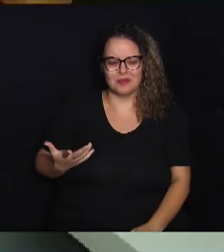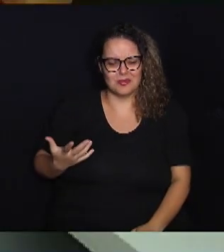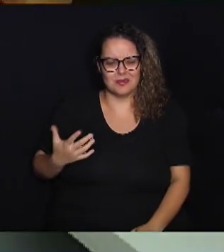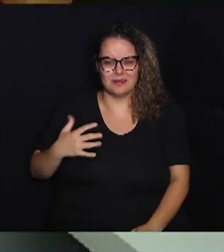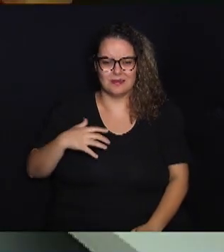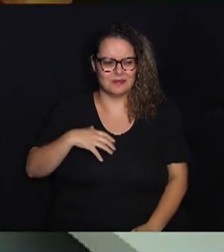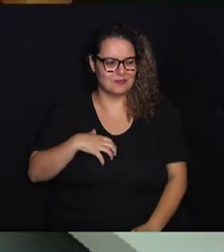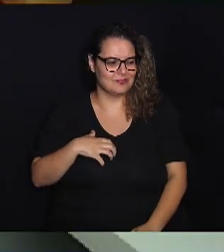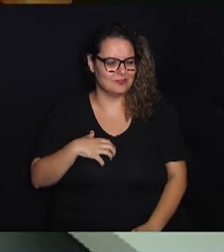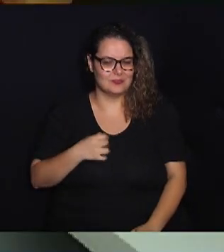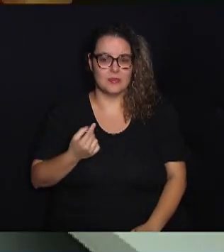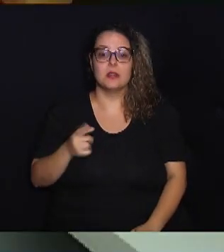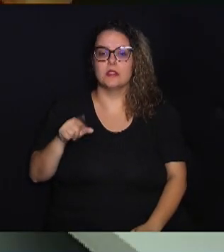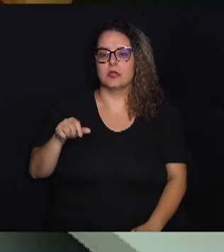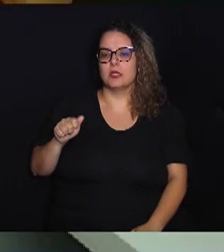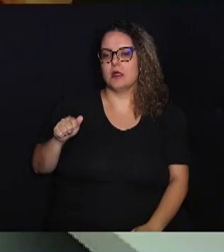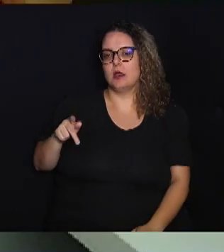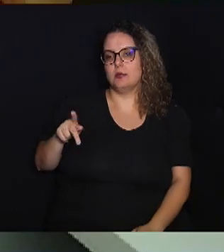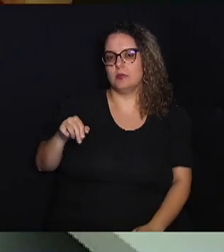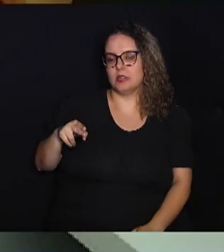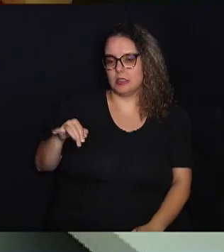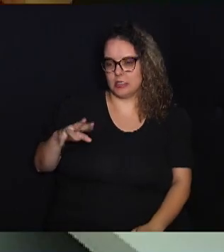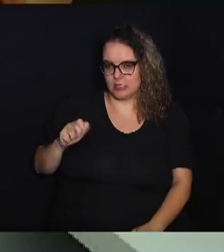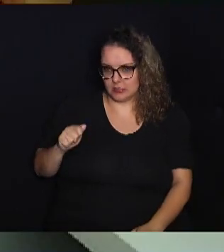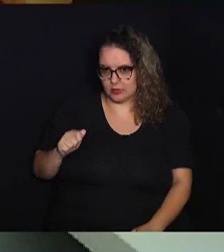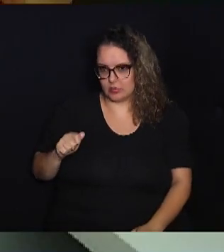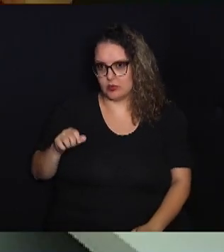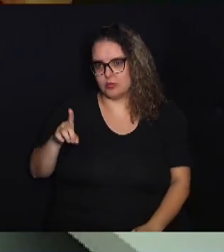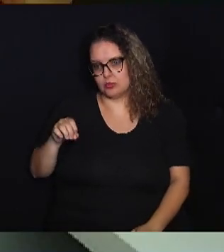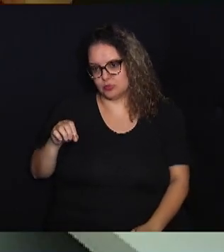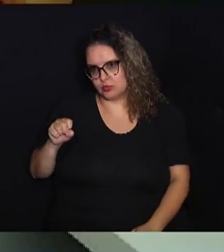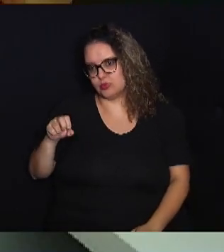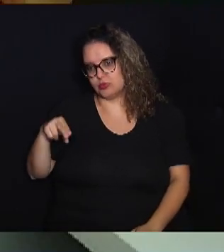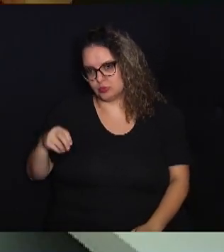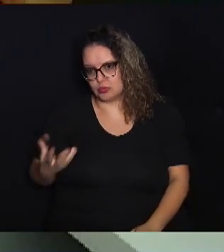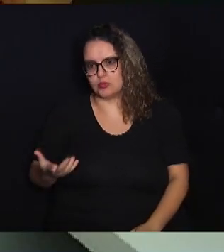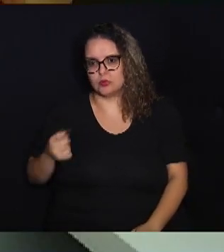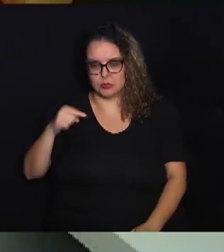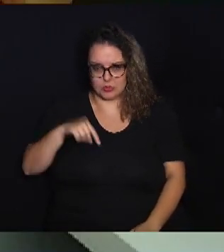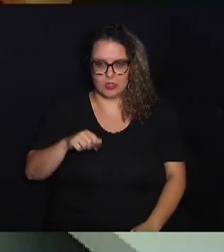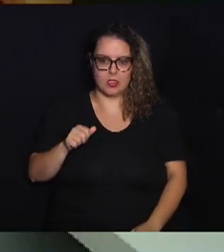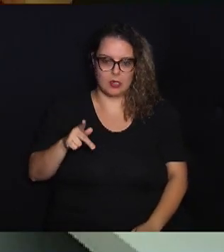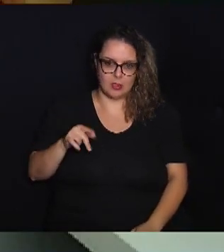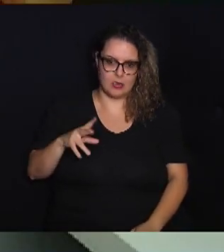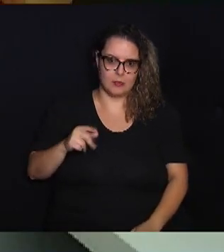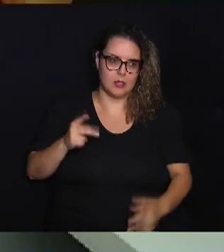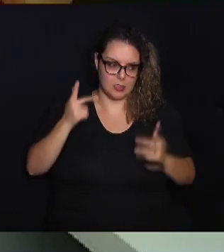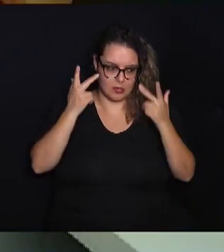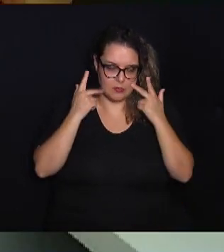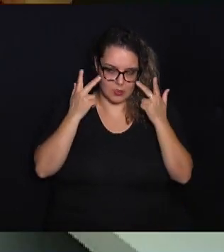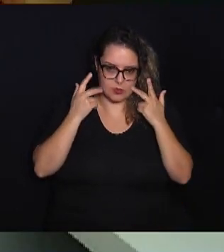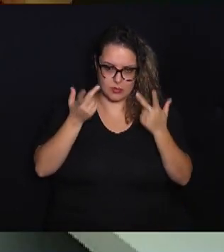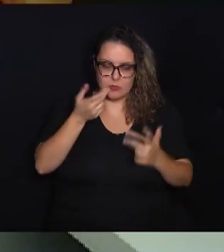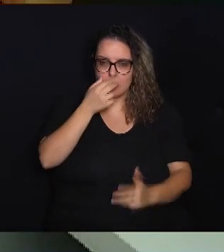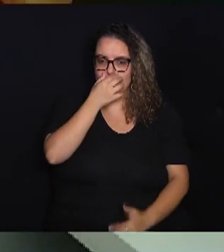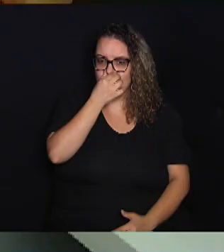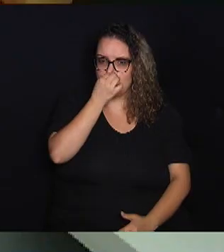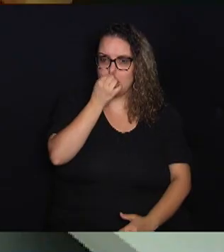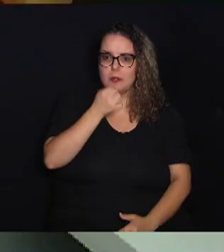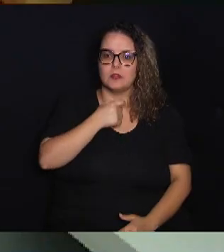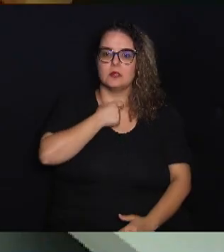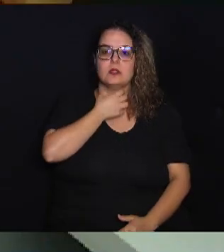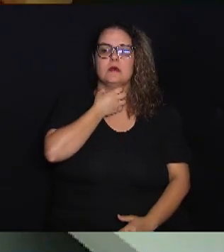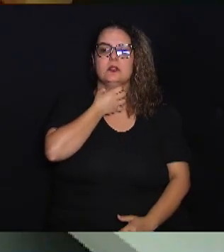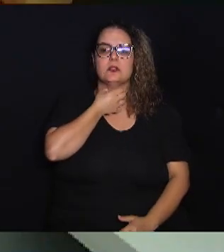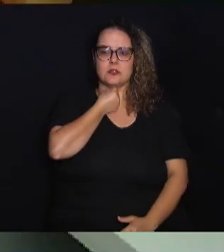apneia do sono. A apneia do sono é uma doença que, no caso da apneia obstrutiva, que é a mais comum, a garganta